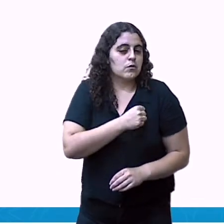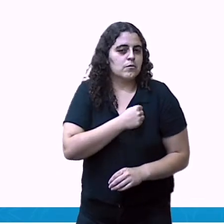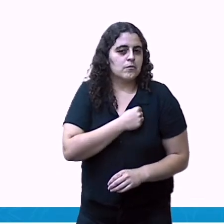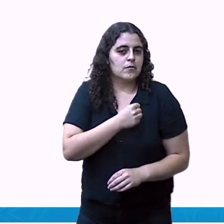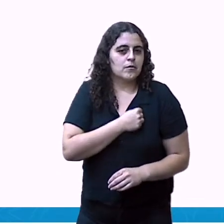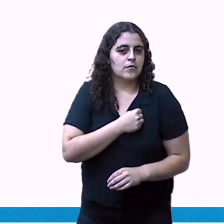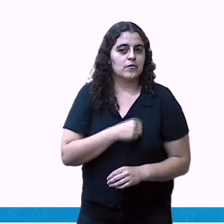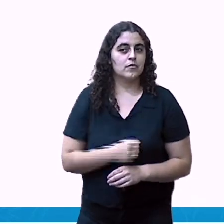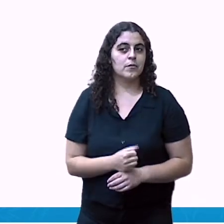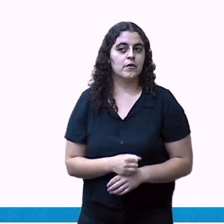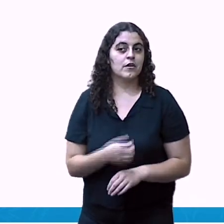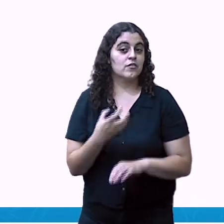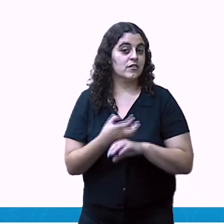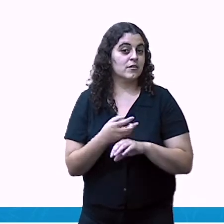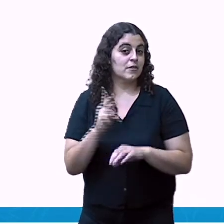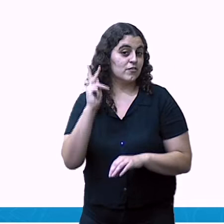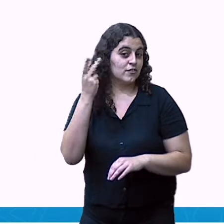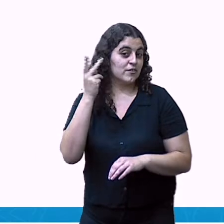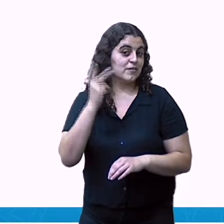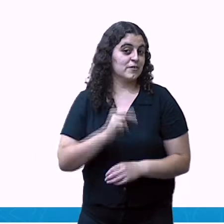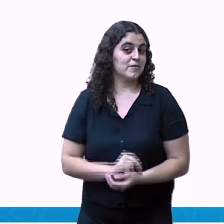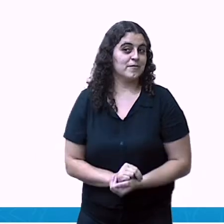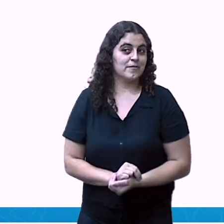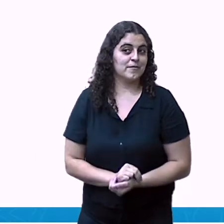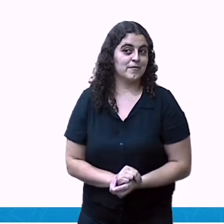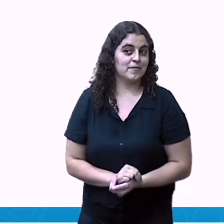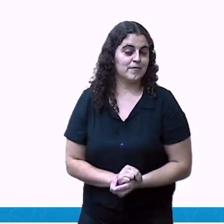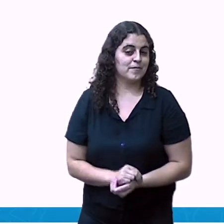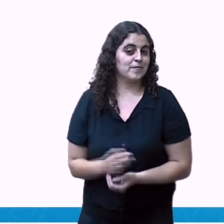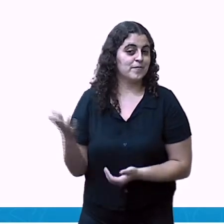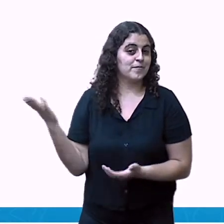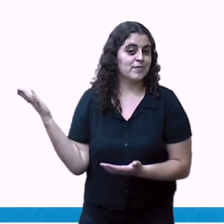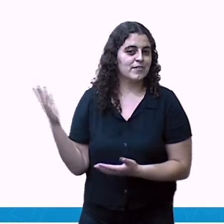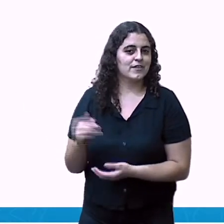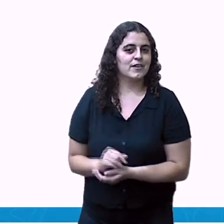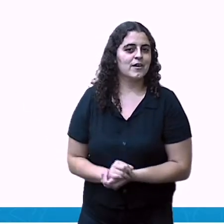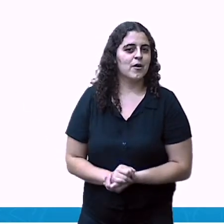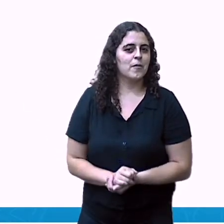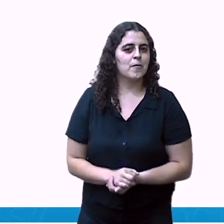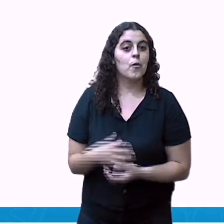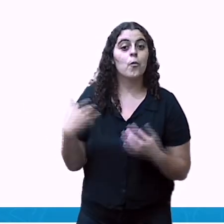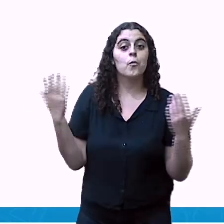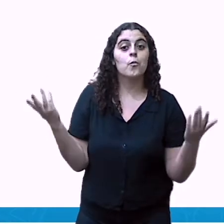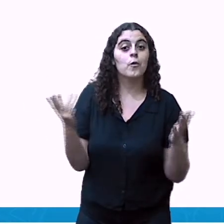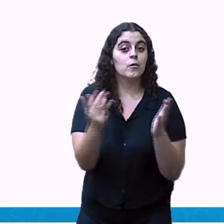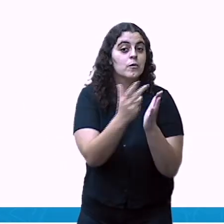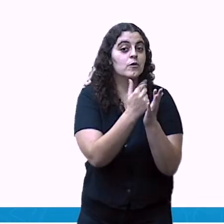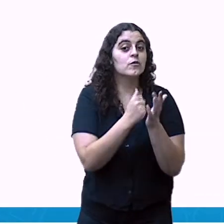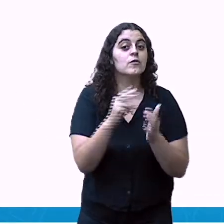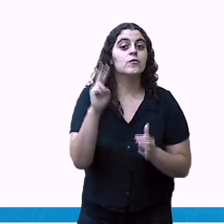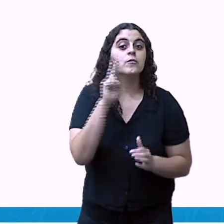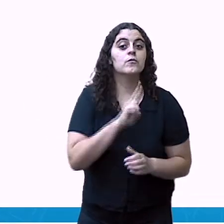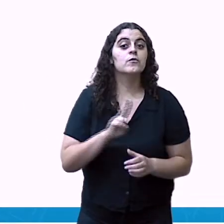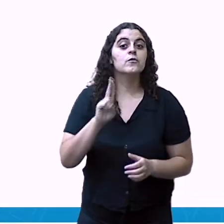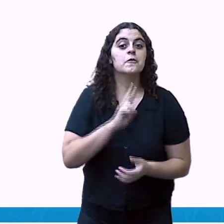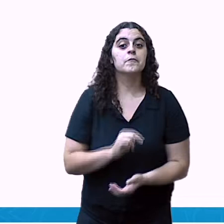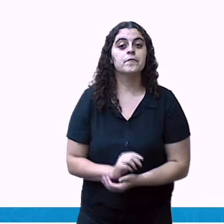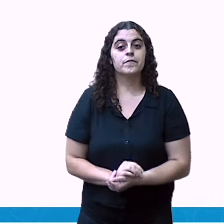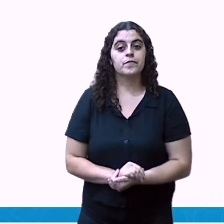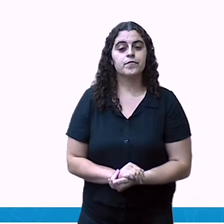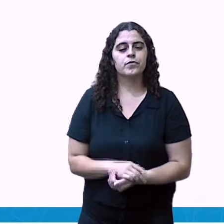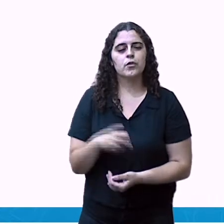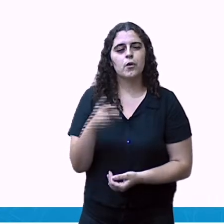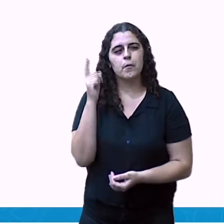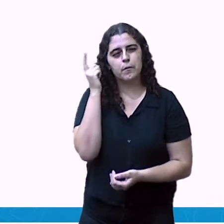componente curricular de História da professora Vanessa. A professora Neuzinha vai ficar brava, hein? E aí?